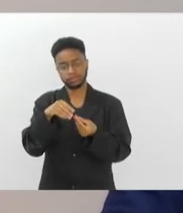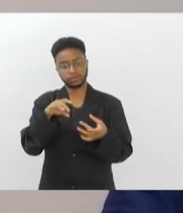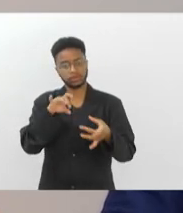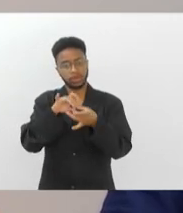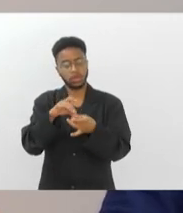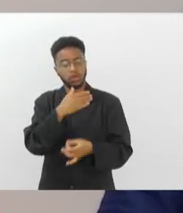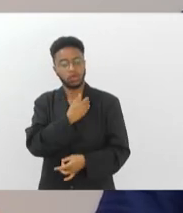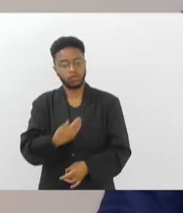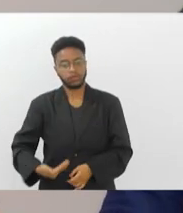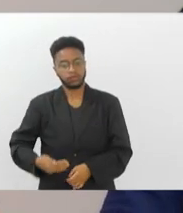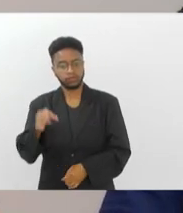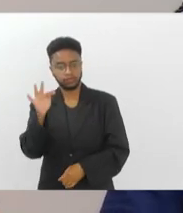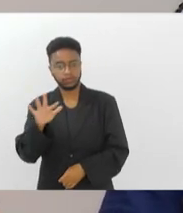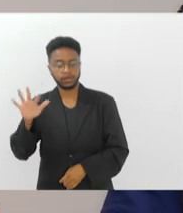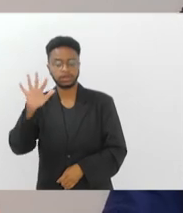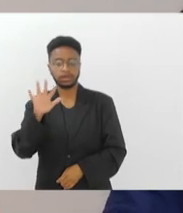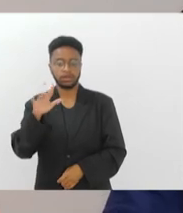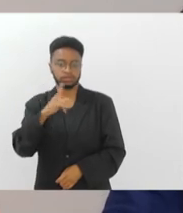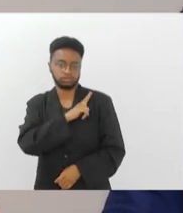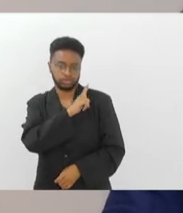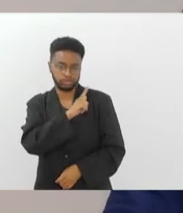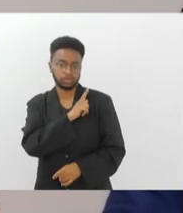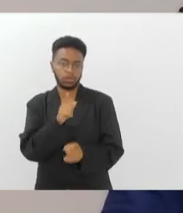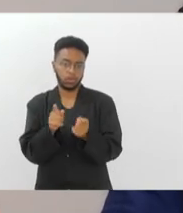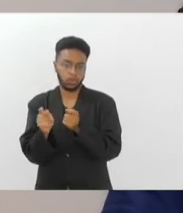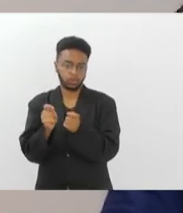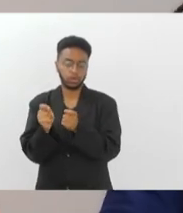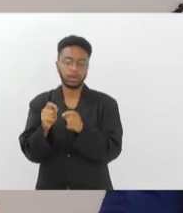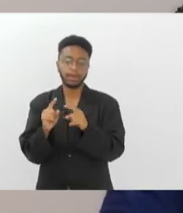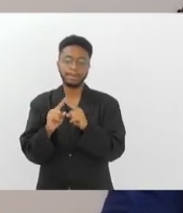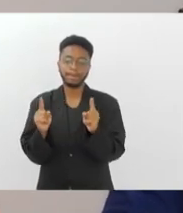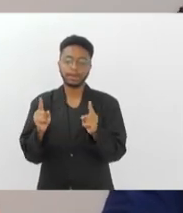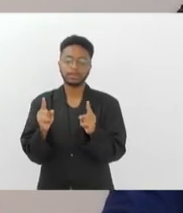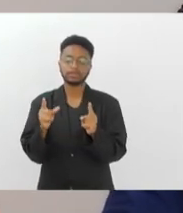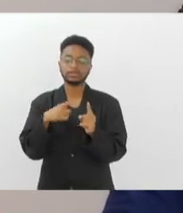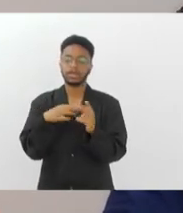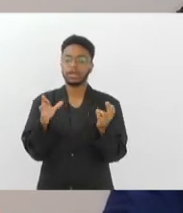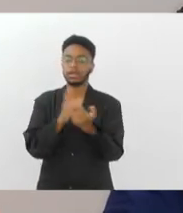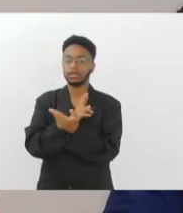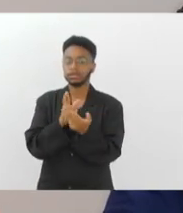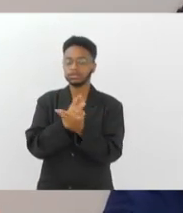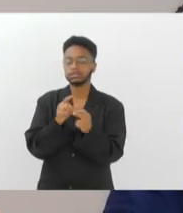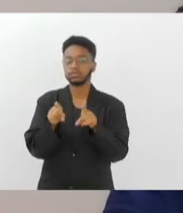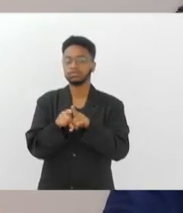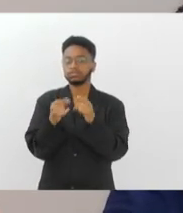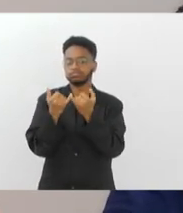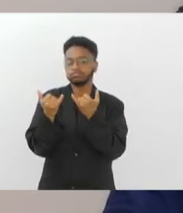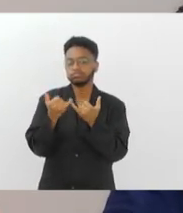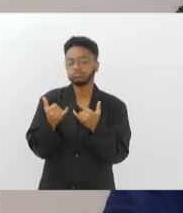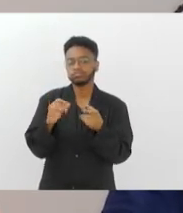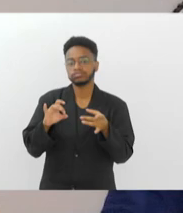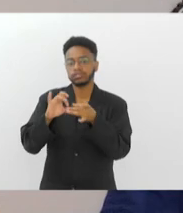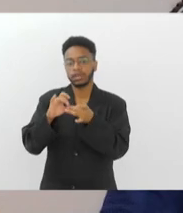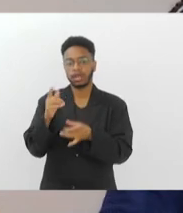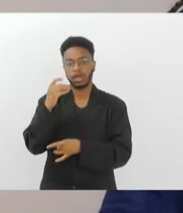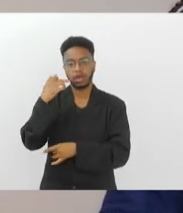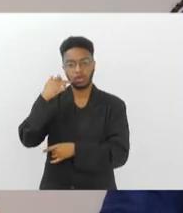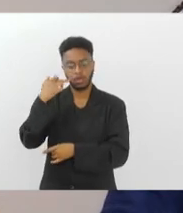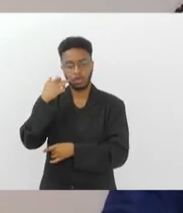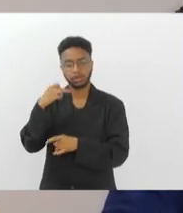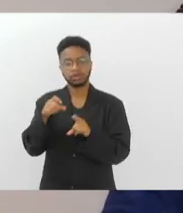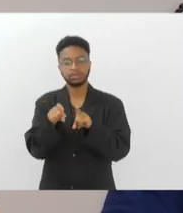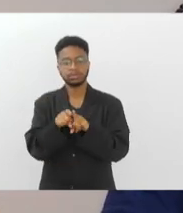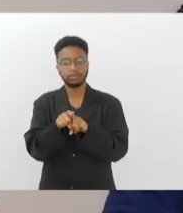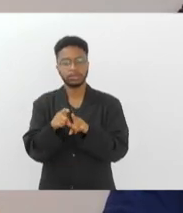governo federal, a sua gestão, seu controle acionário, e que guarda uma relação muito próxima com Angola e tem